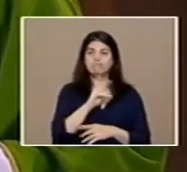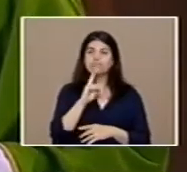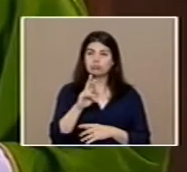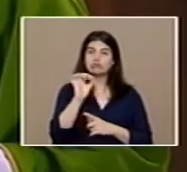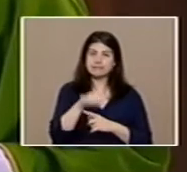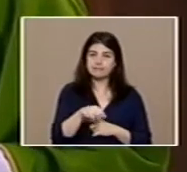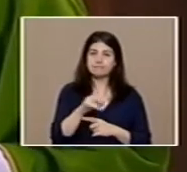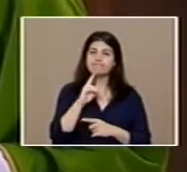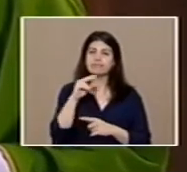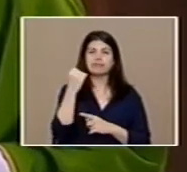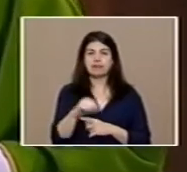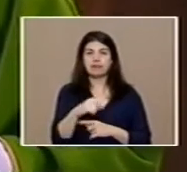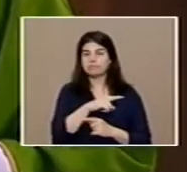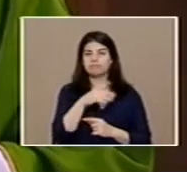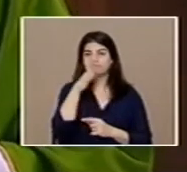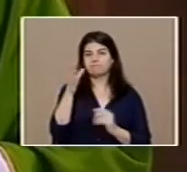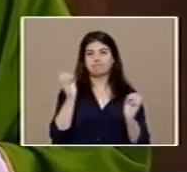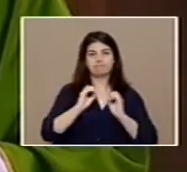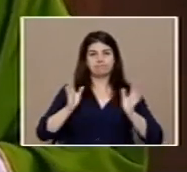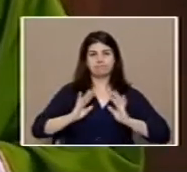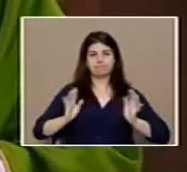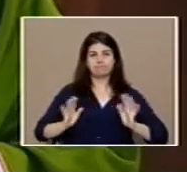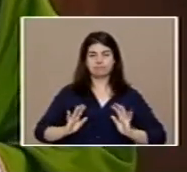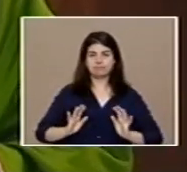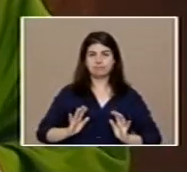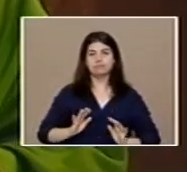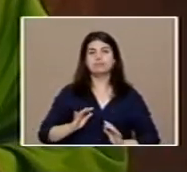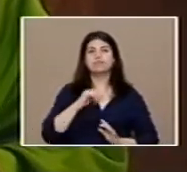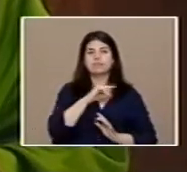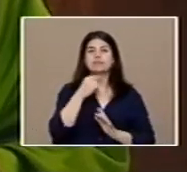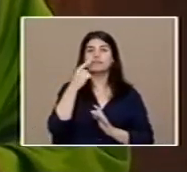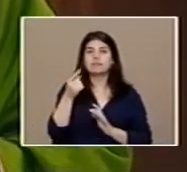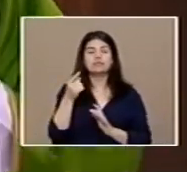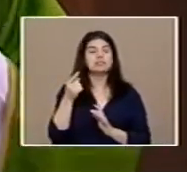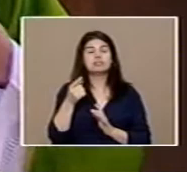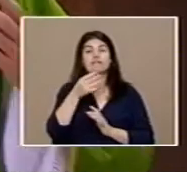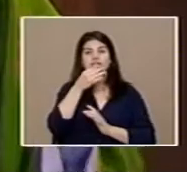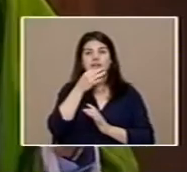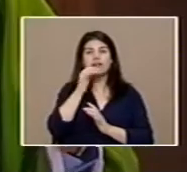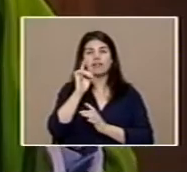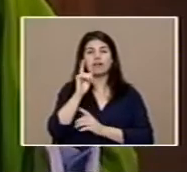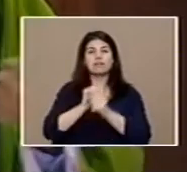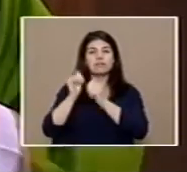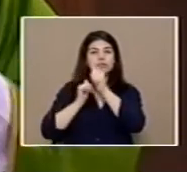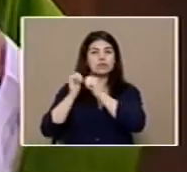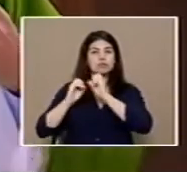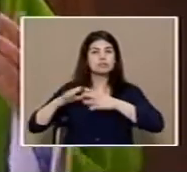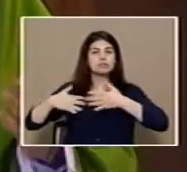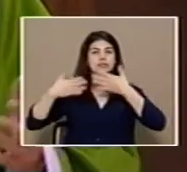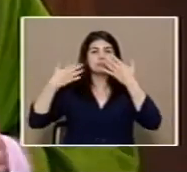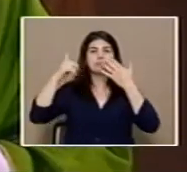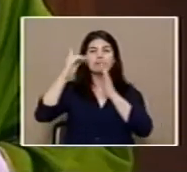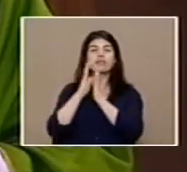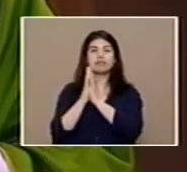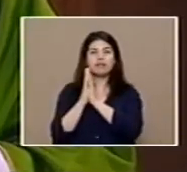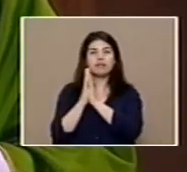remédio para as origens para o projeto de Deus no princípio quando Deus criou todas as coisas e